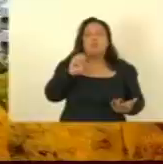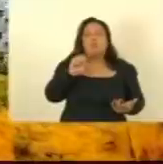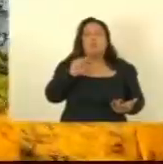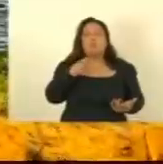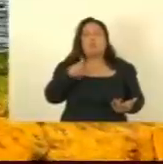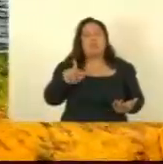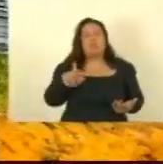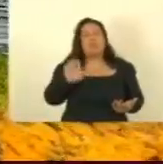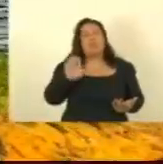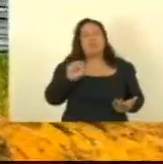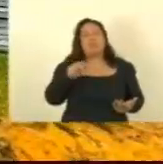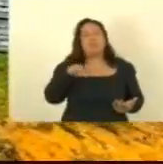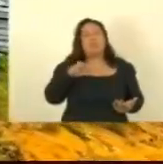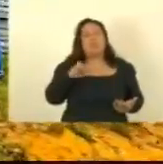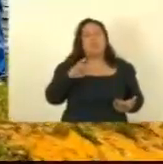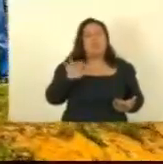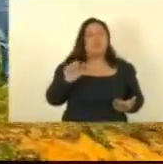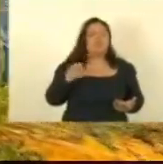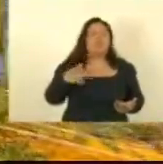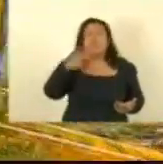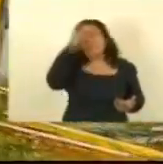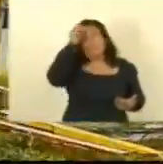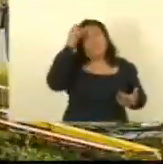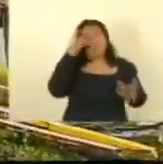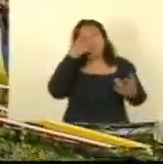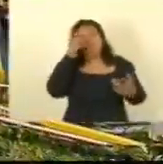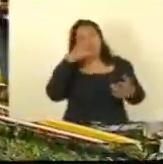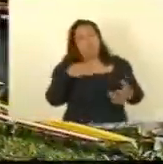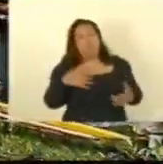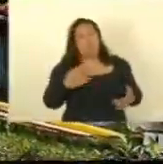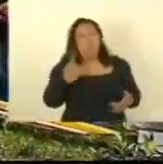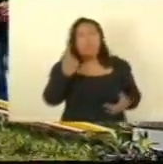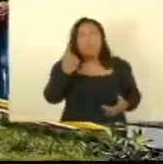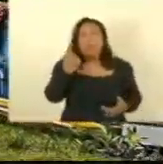Foi um pouco descalço também na prefeitura, né? Porque um material